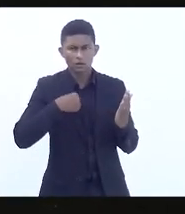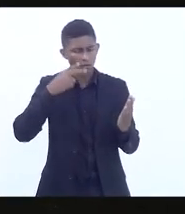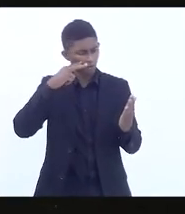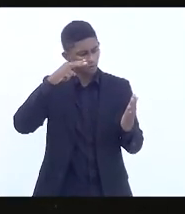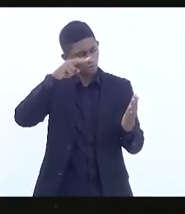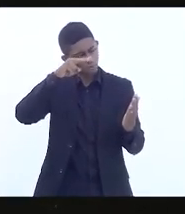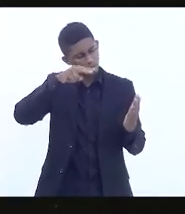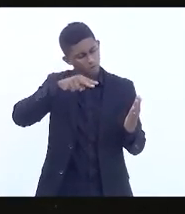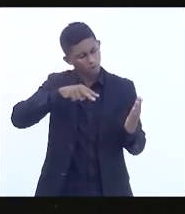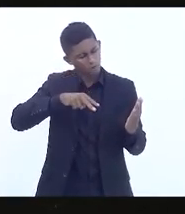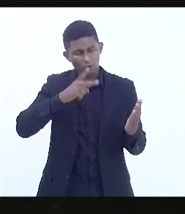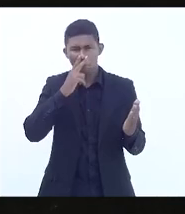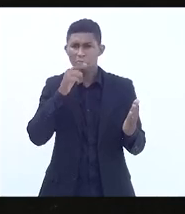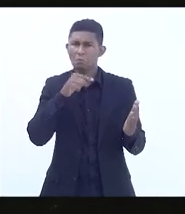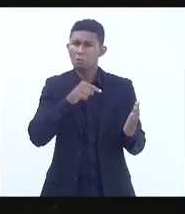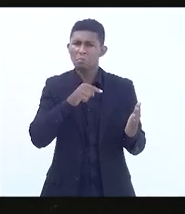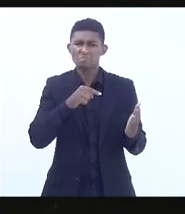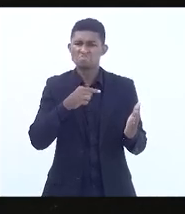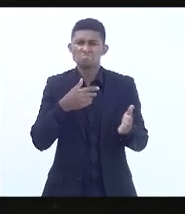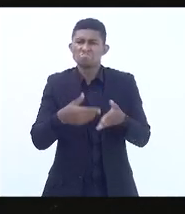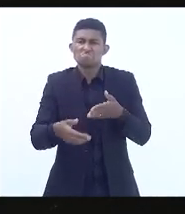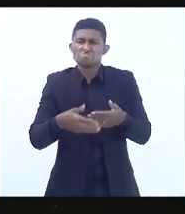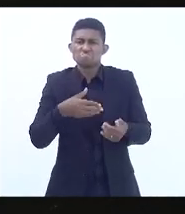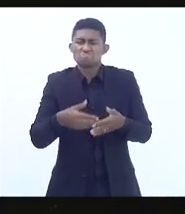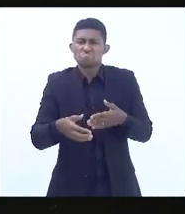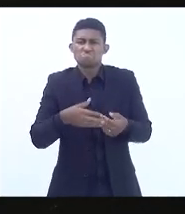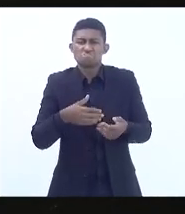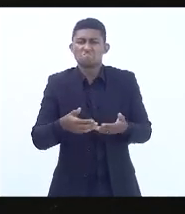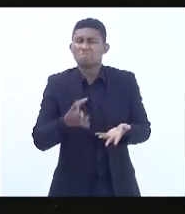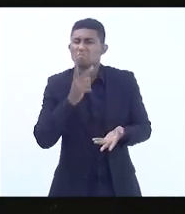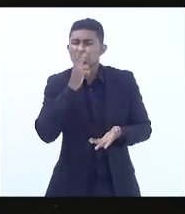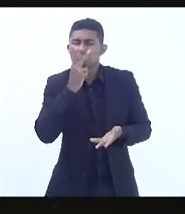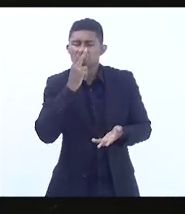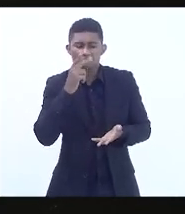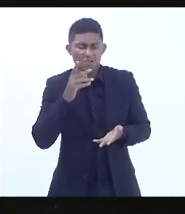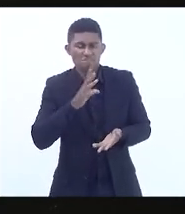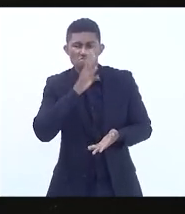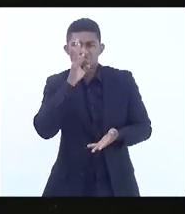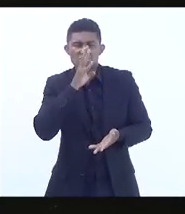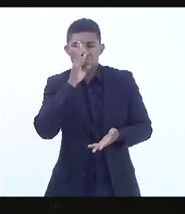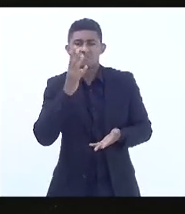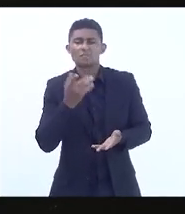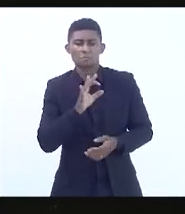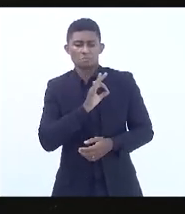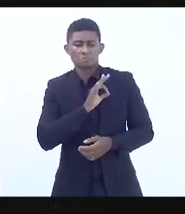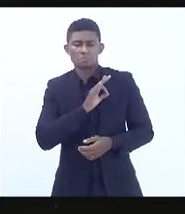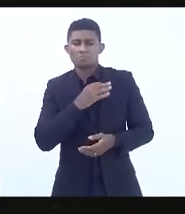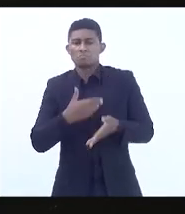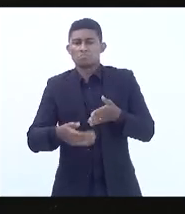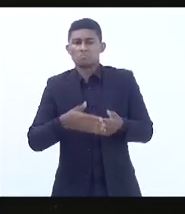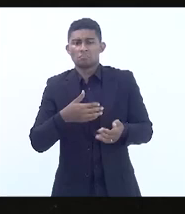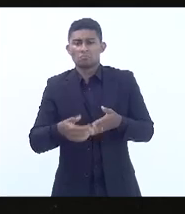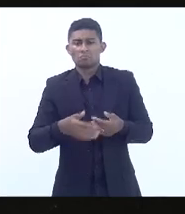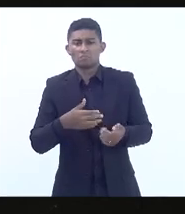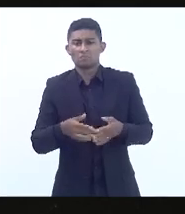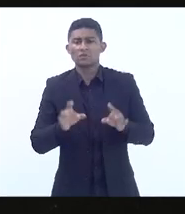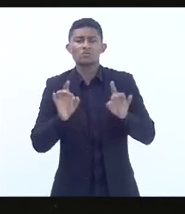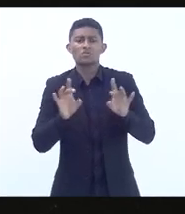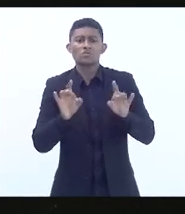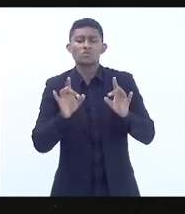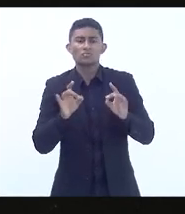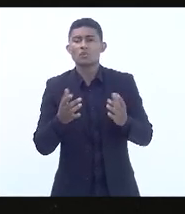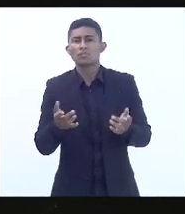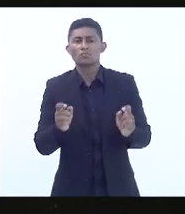estava de forma genérica, que aleatoriamente qualquer policial militar poderia ir ali só por estar